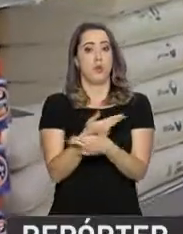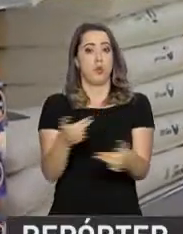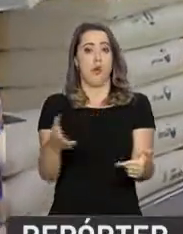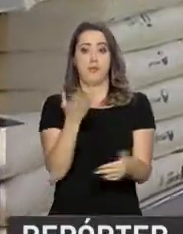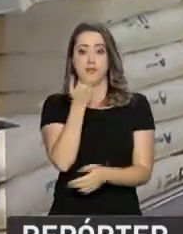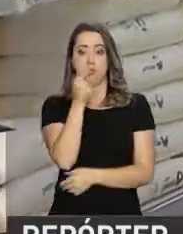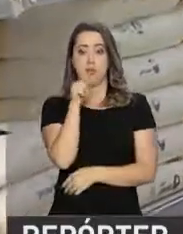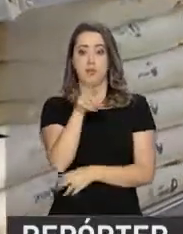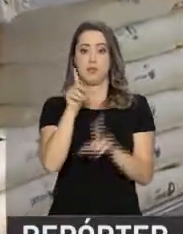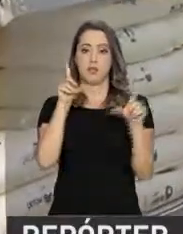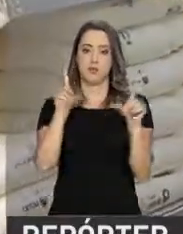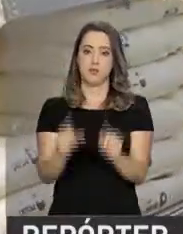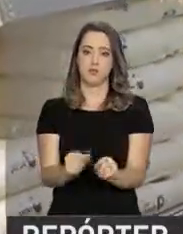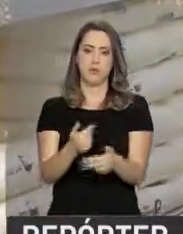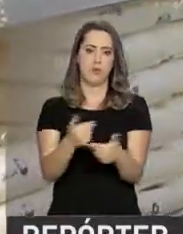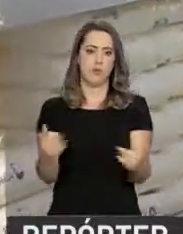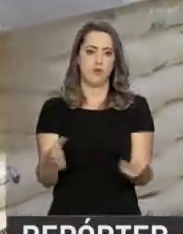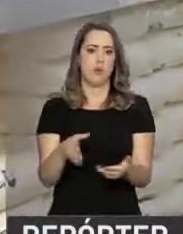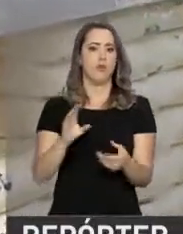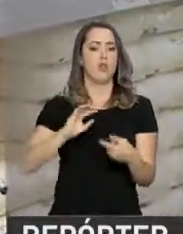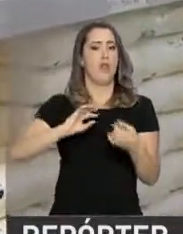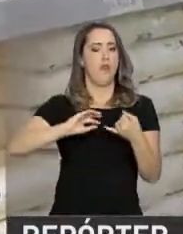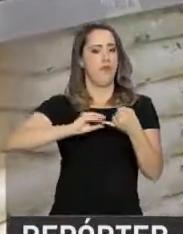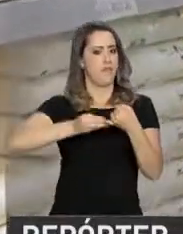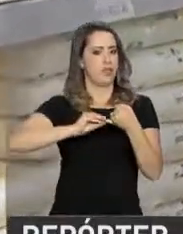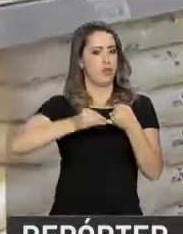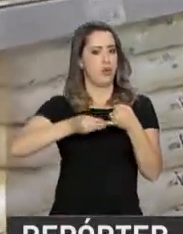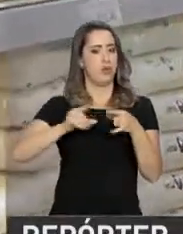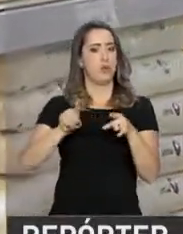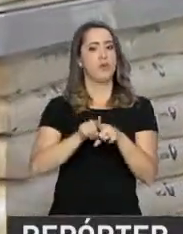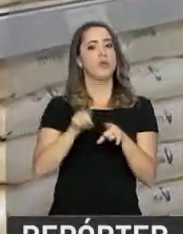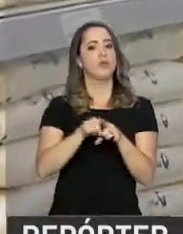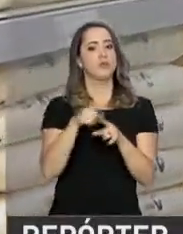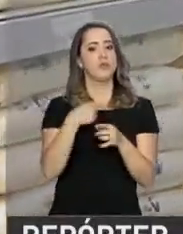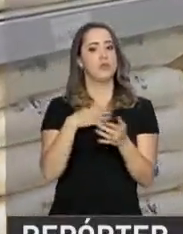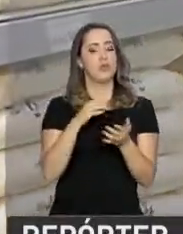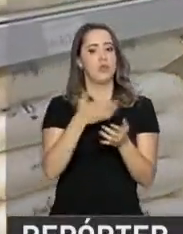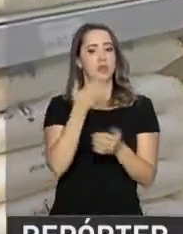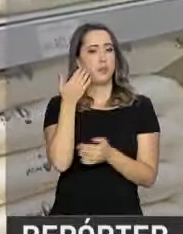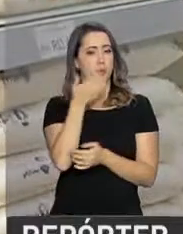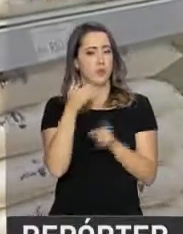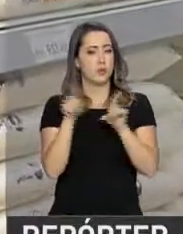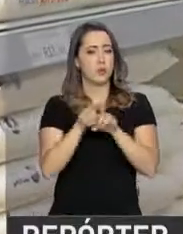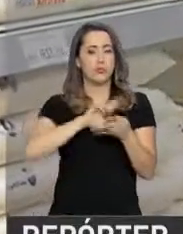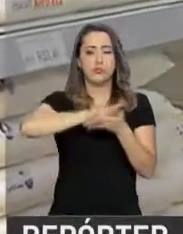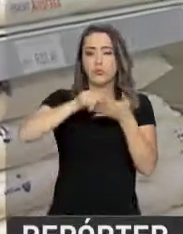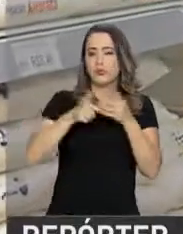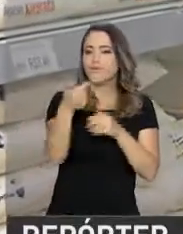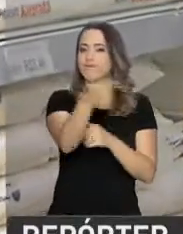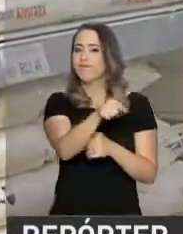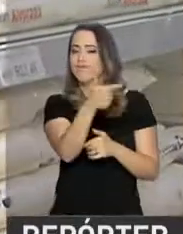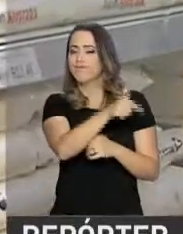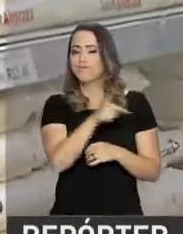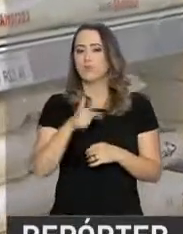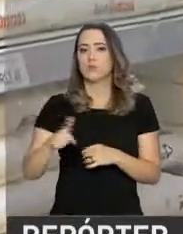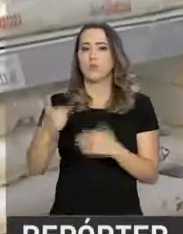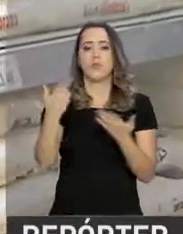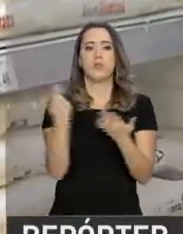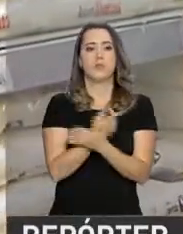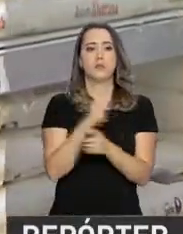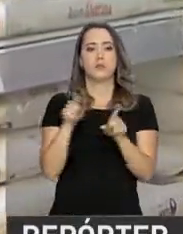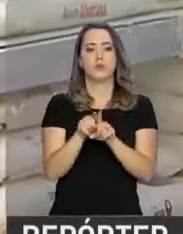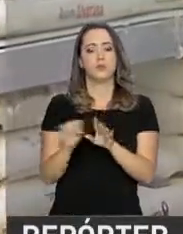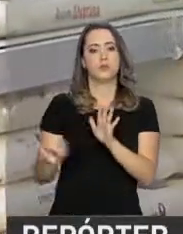caiu. Destaque para produtos como o feijão e também o açúcar, entre outros. E com isso, a